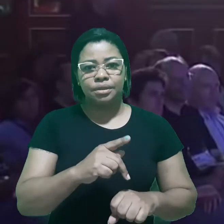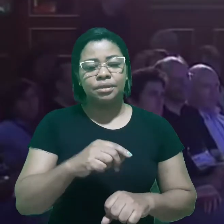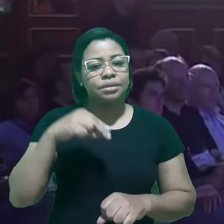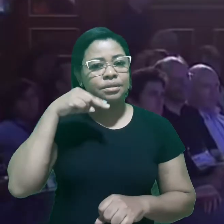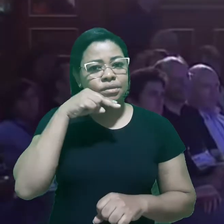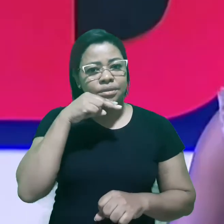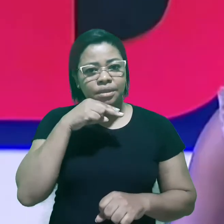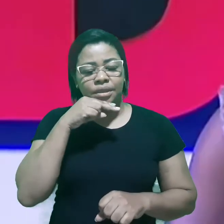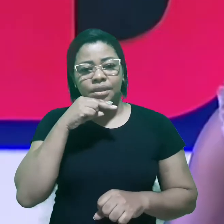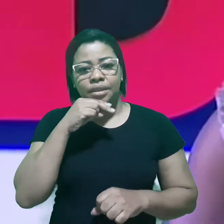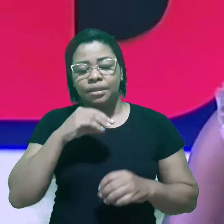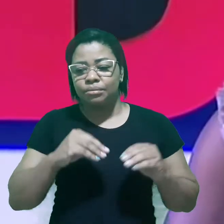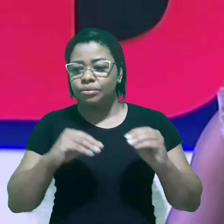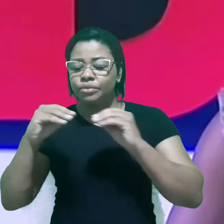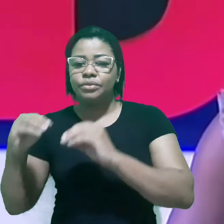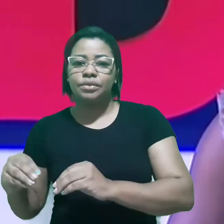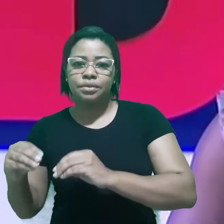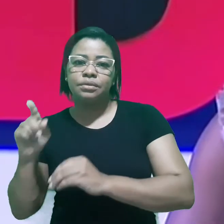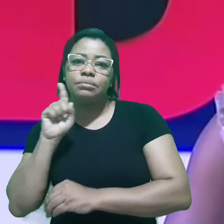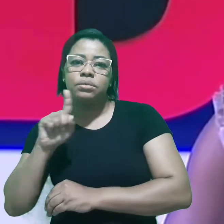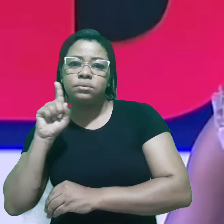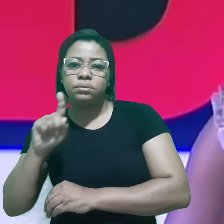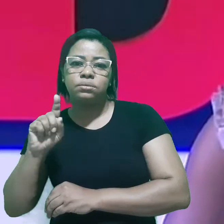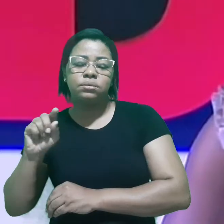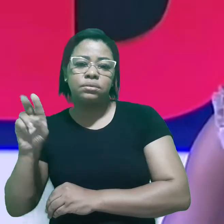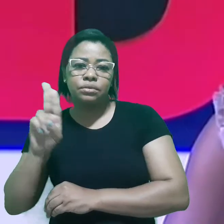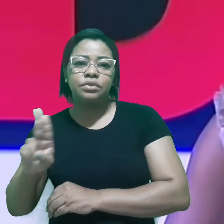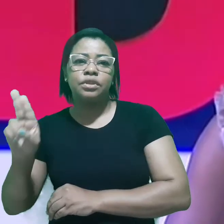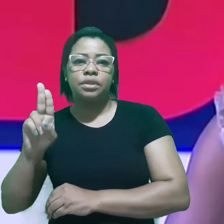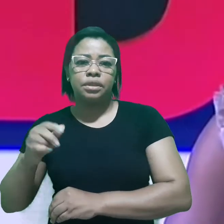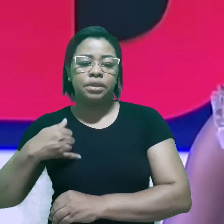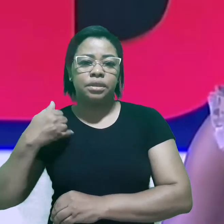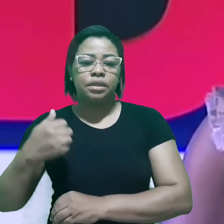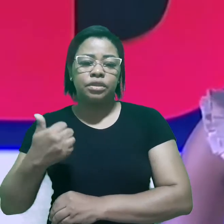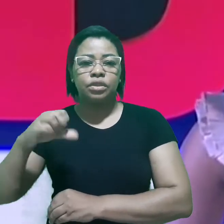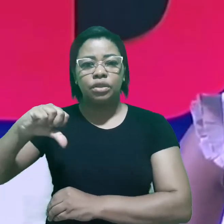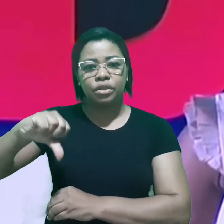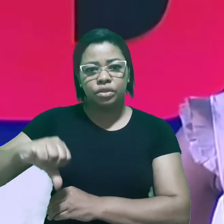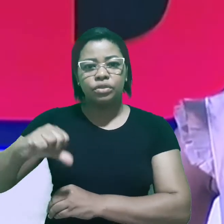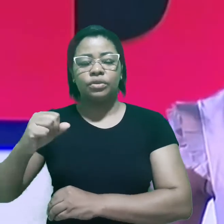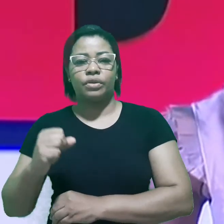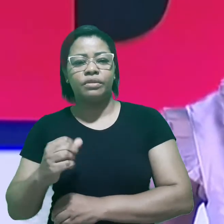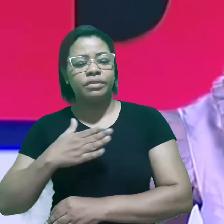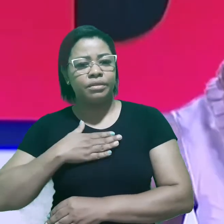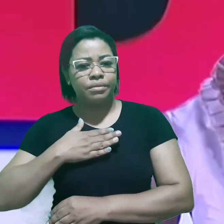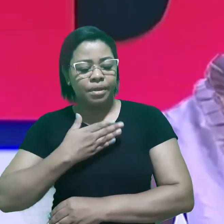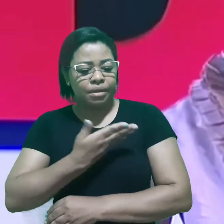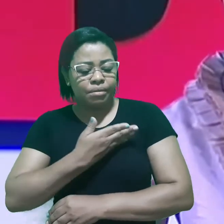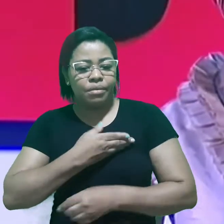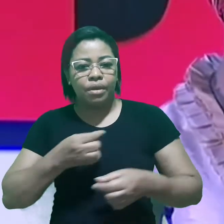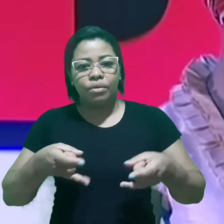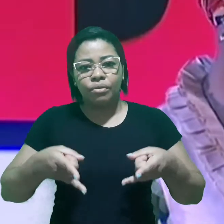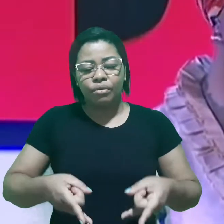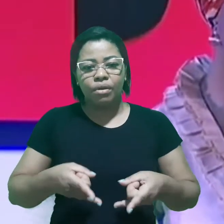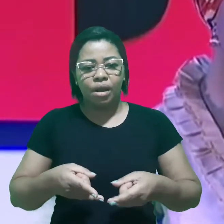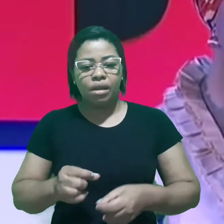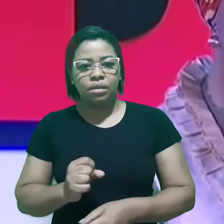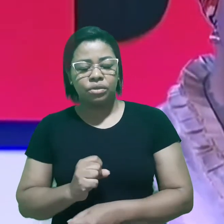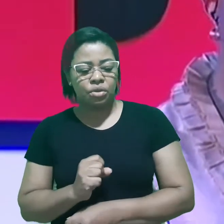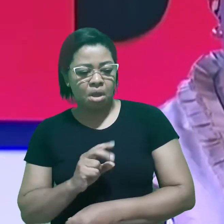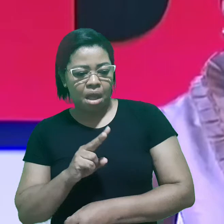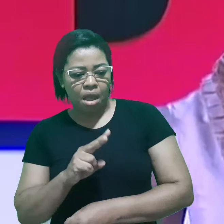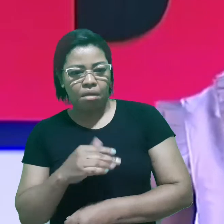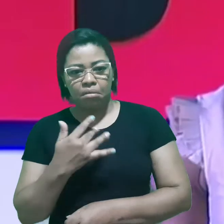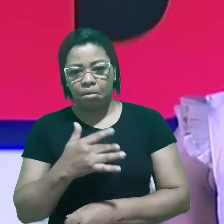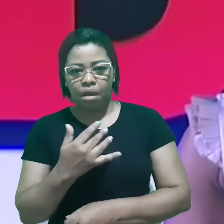19 anos. Minha colega de quarto americana ficou chocada comigo. Ela perguntou onde eu tinha aprendido a falar inglês